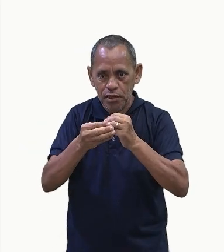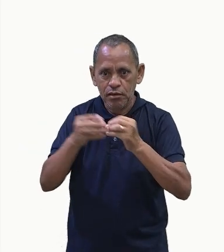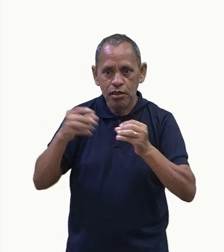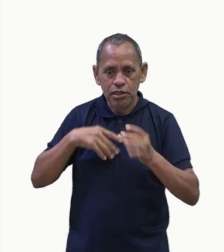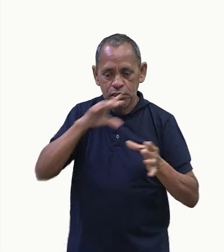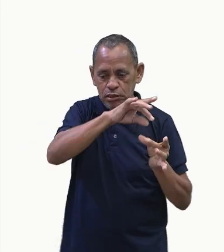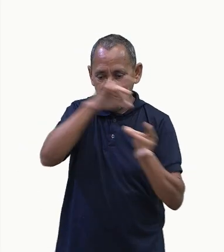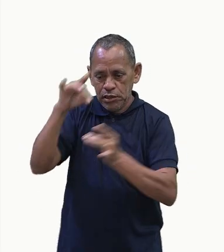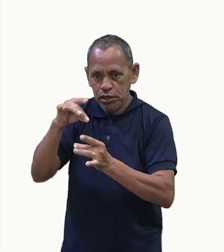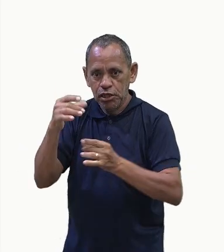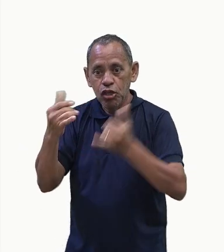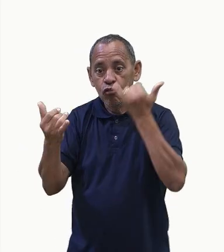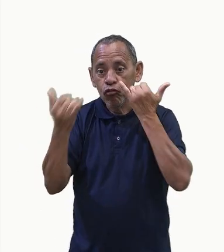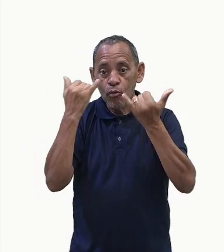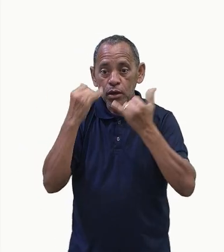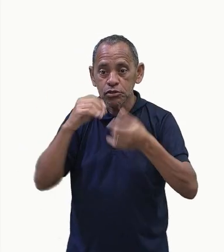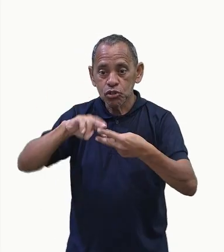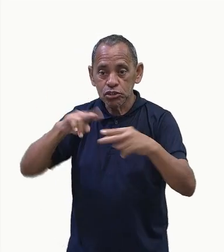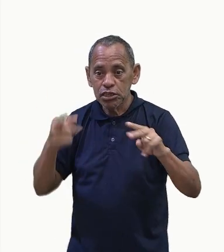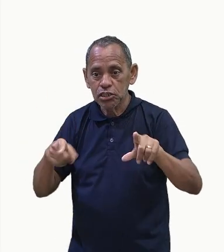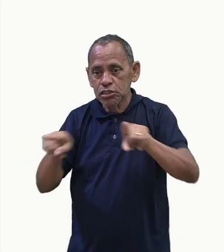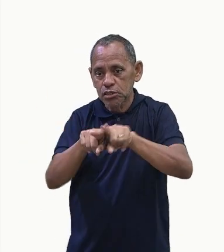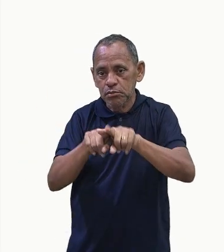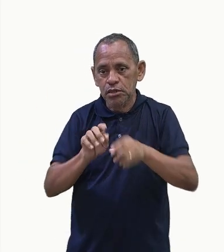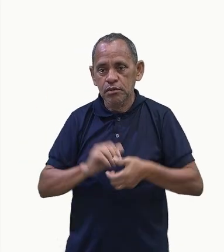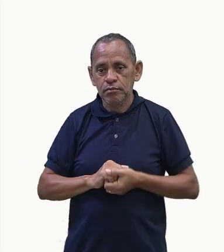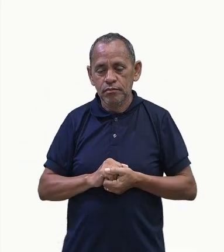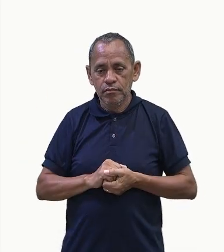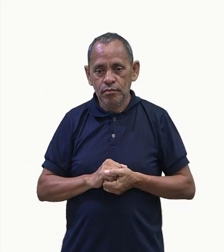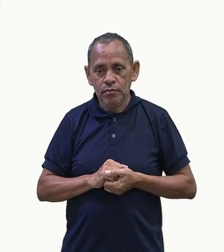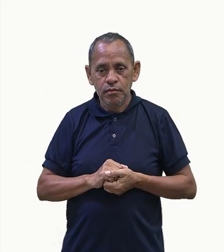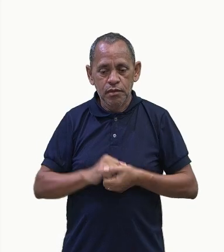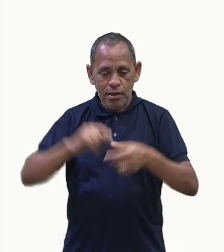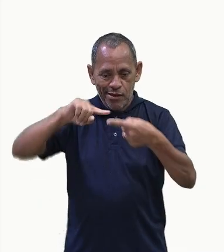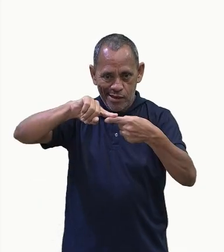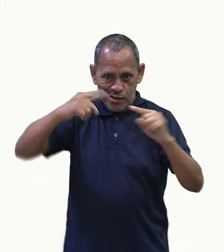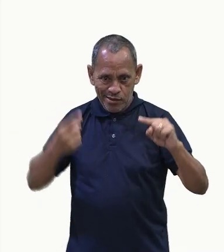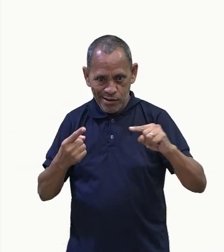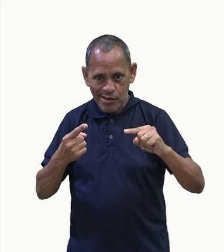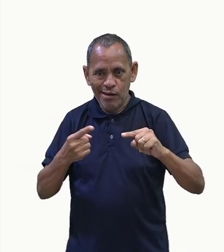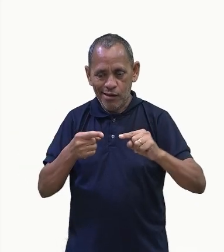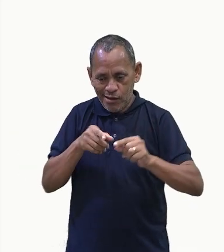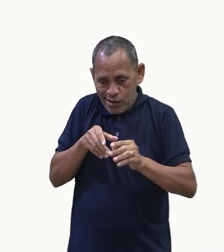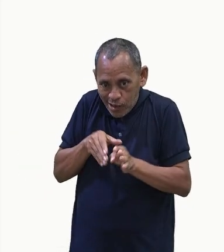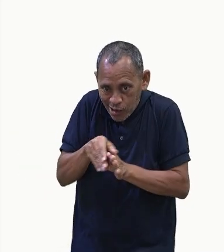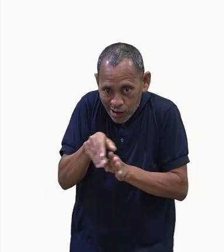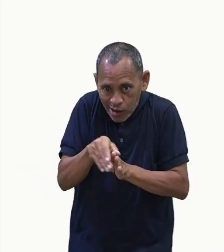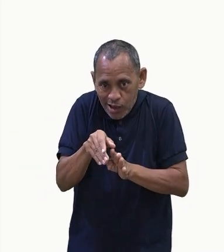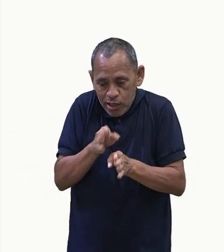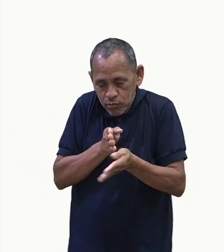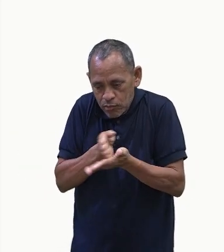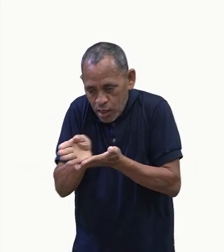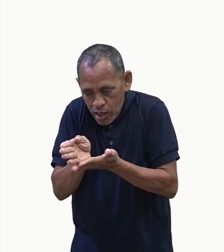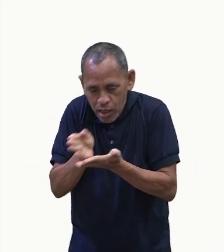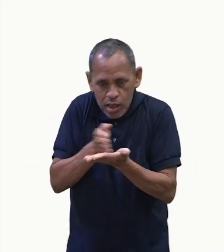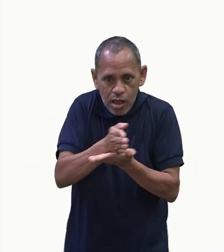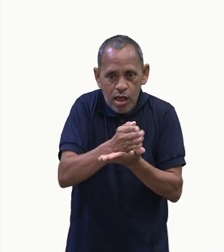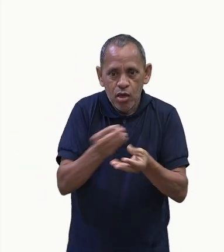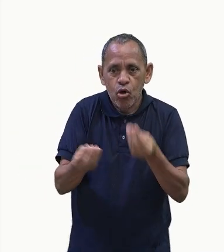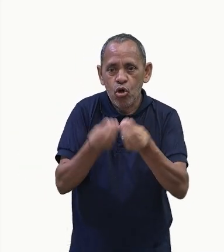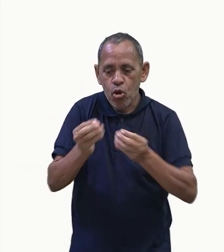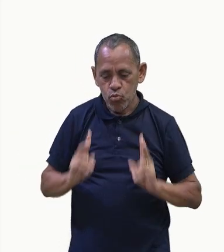Então, aí o nosso RNA guia vai sinalizar o ponto do nosso DNA em que a gente quer fazer essa